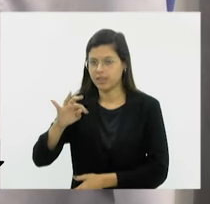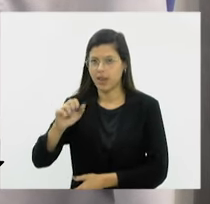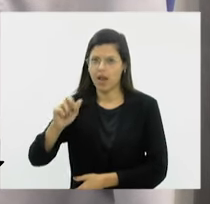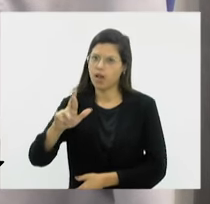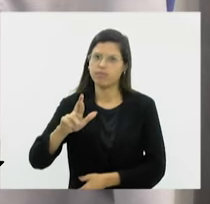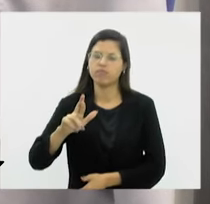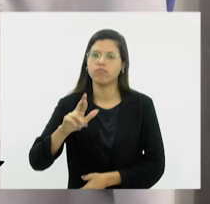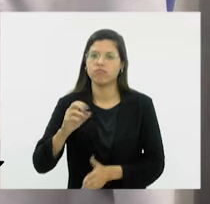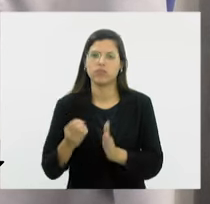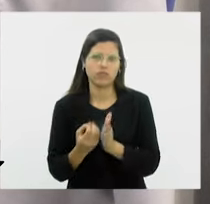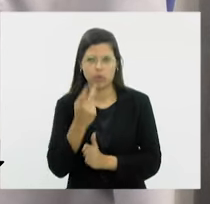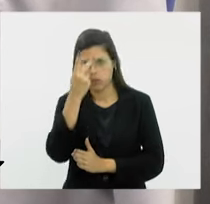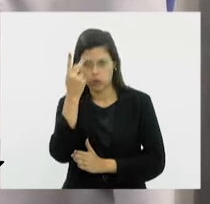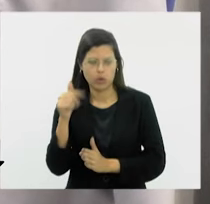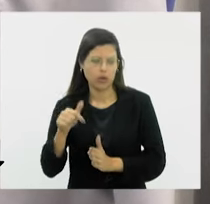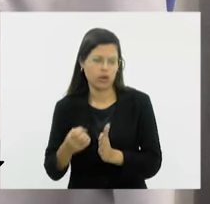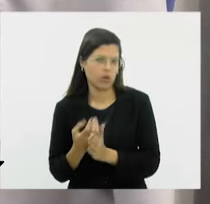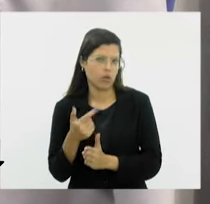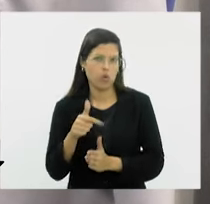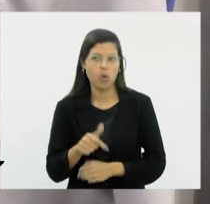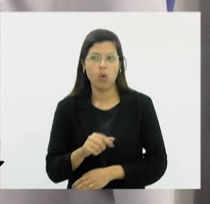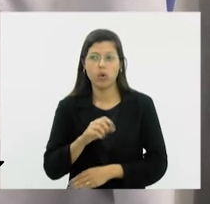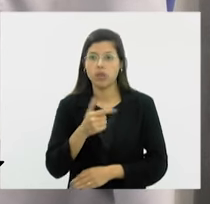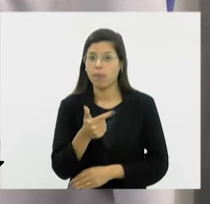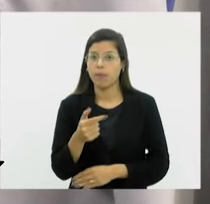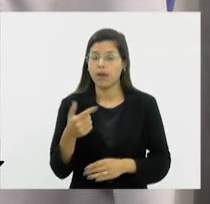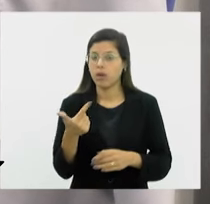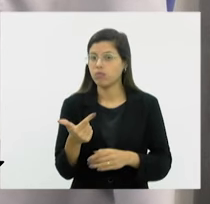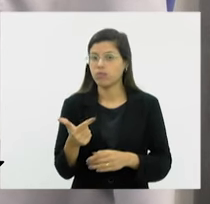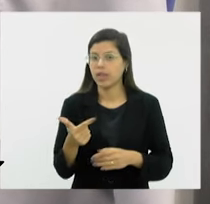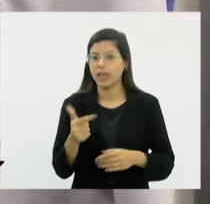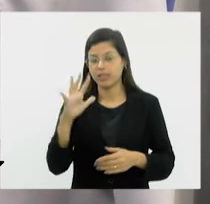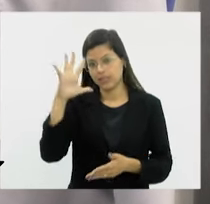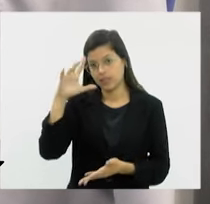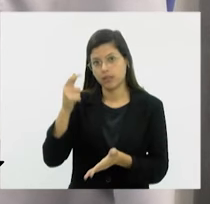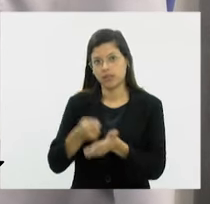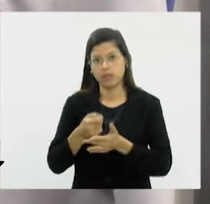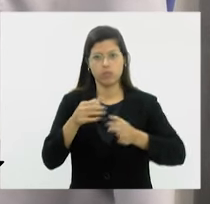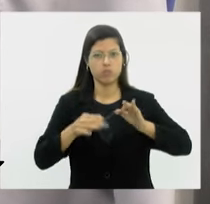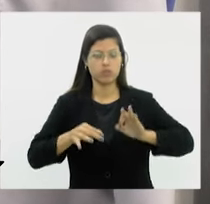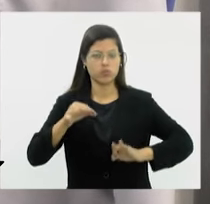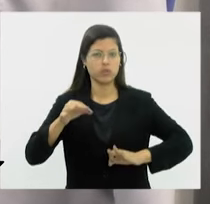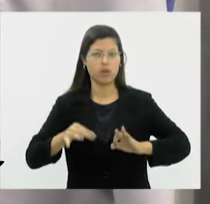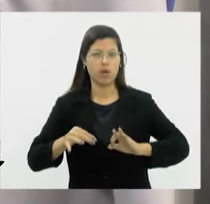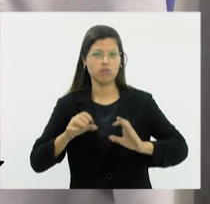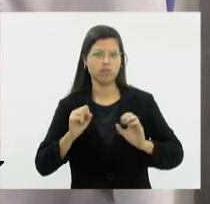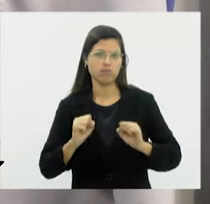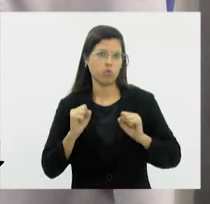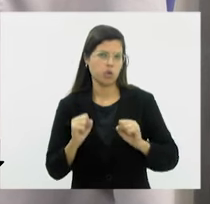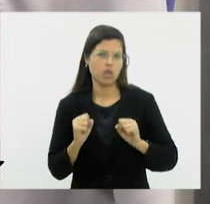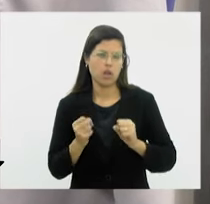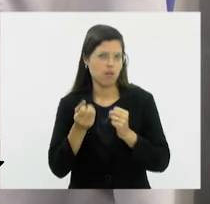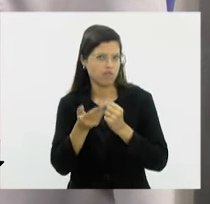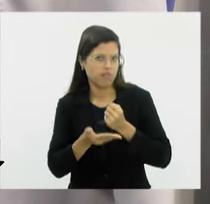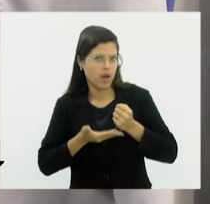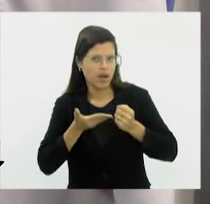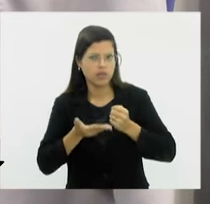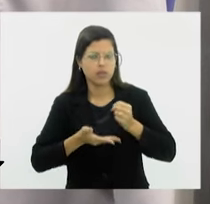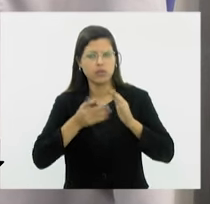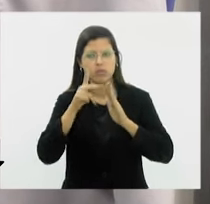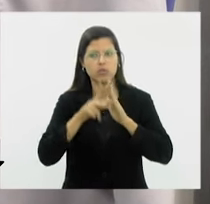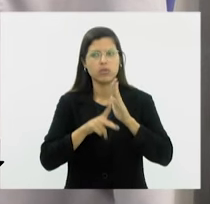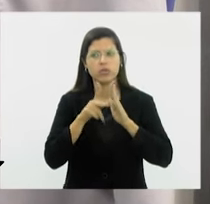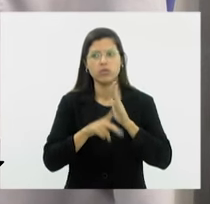ainda não há propriamente uma decisão judicial que poderia ser o lastro embasador de um projeto